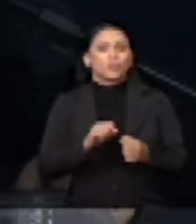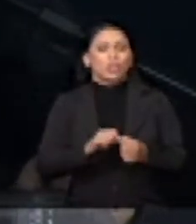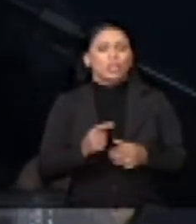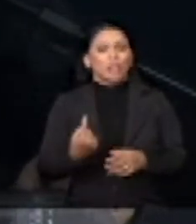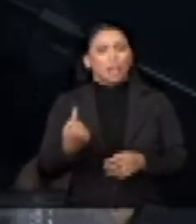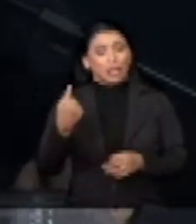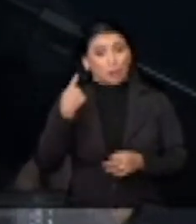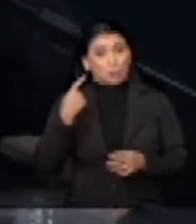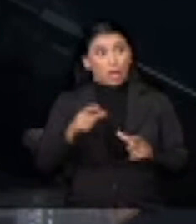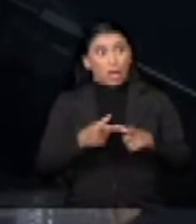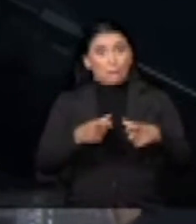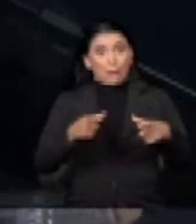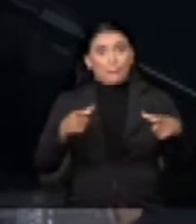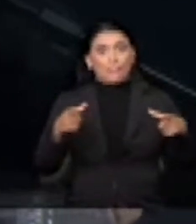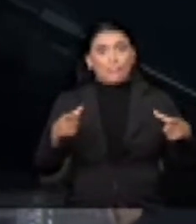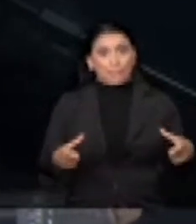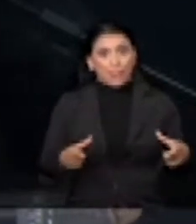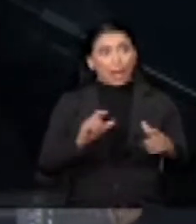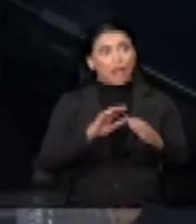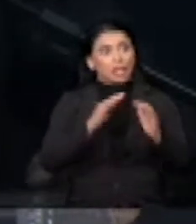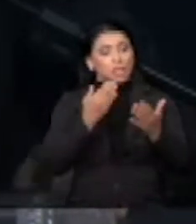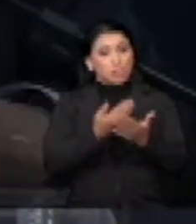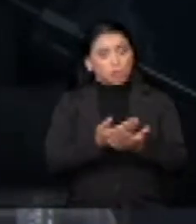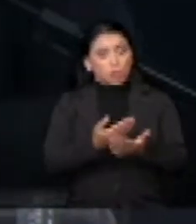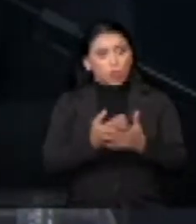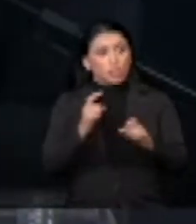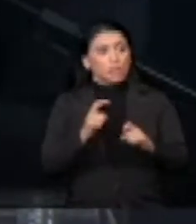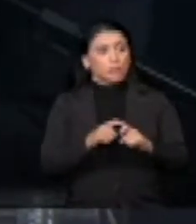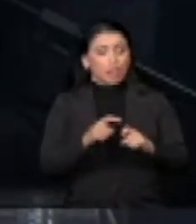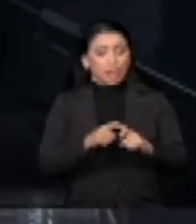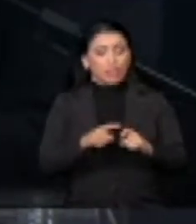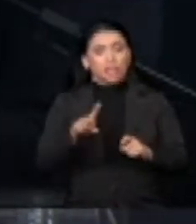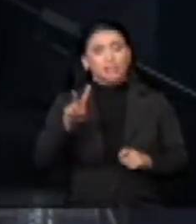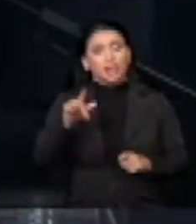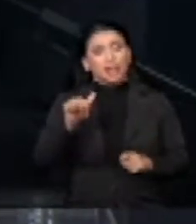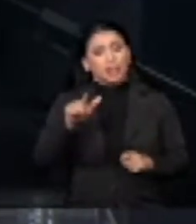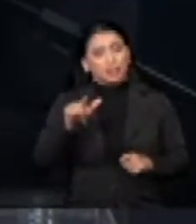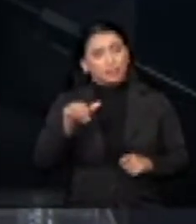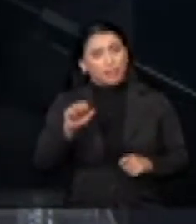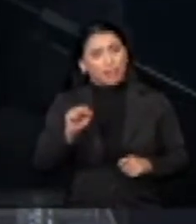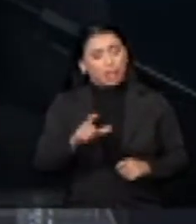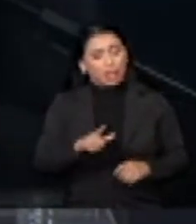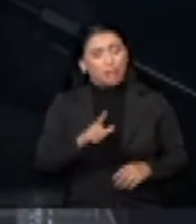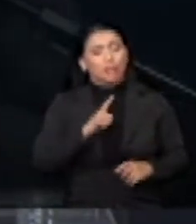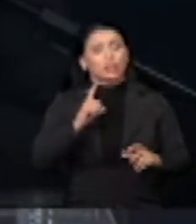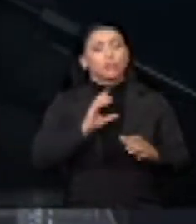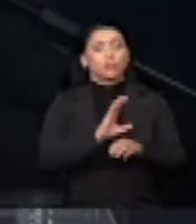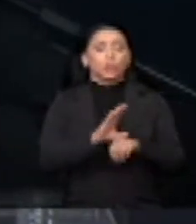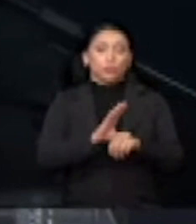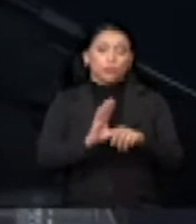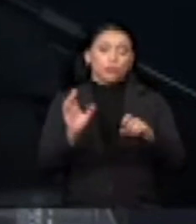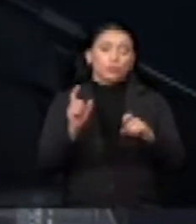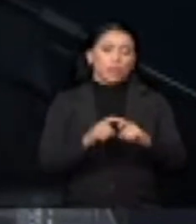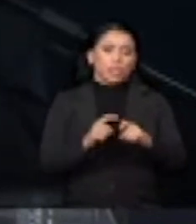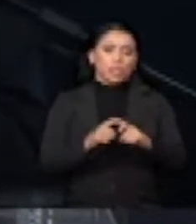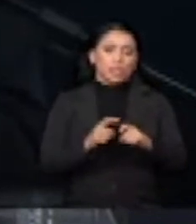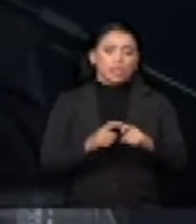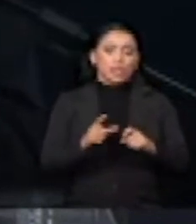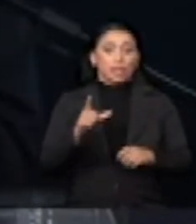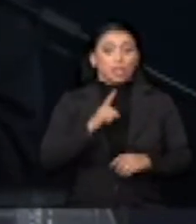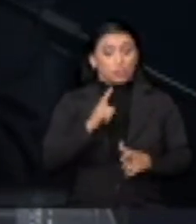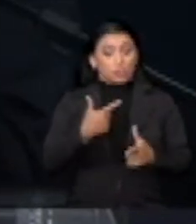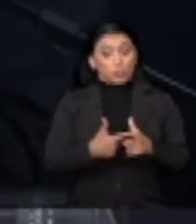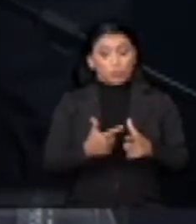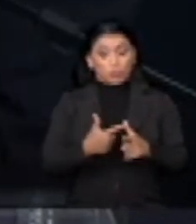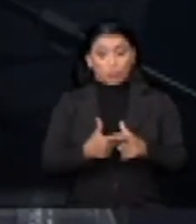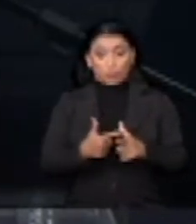ampliar o número de escolas médicas e de vagas nos cursos de medicina temos o